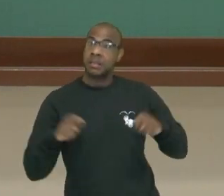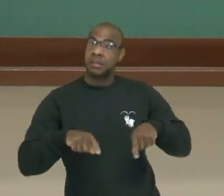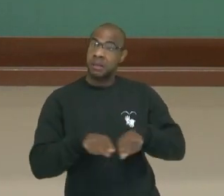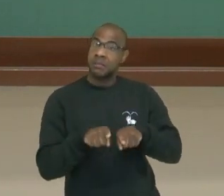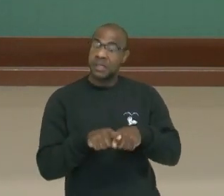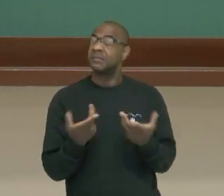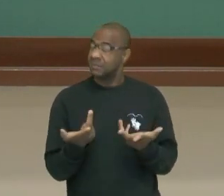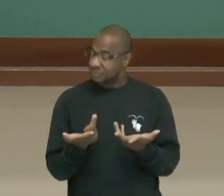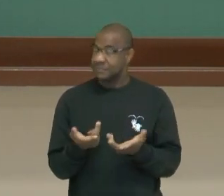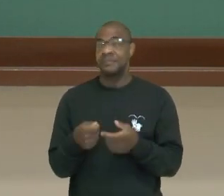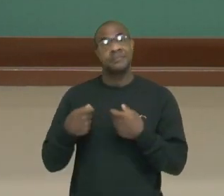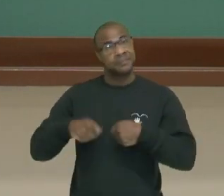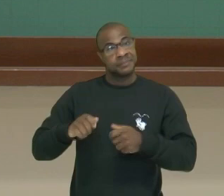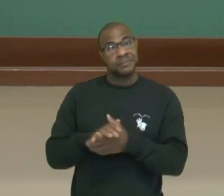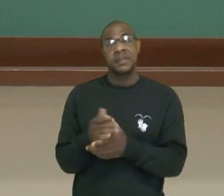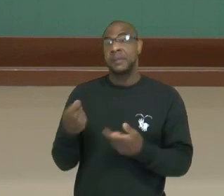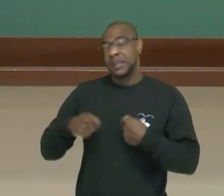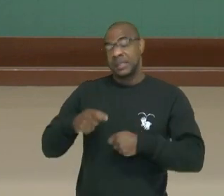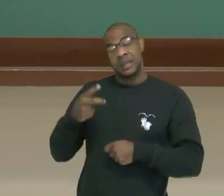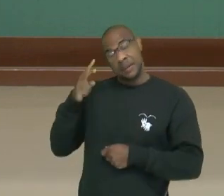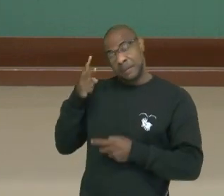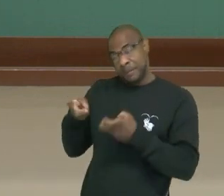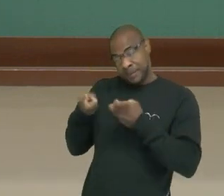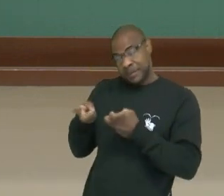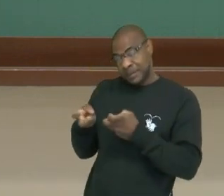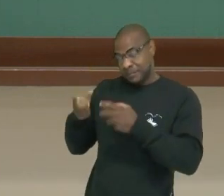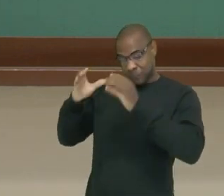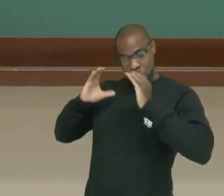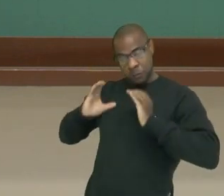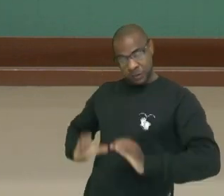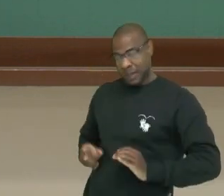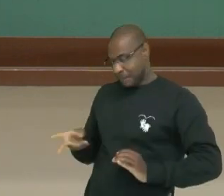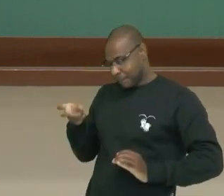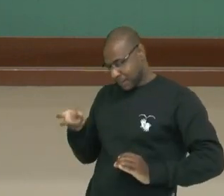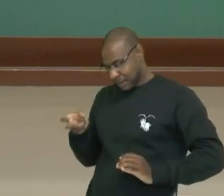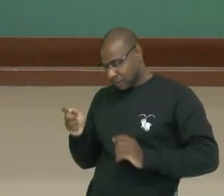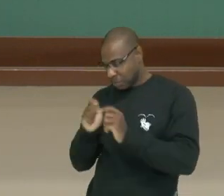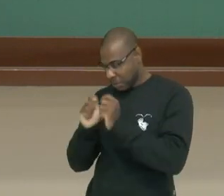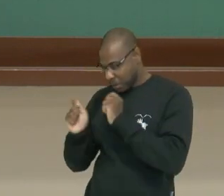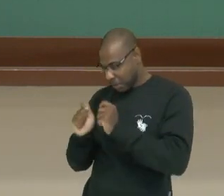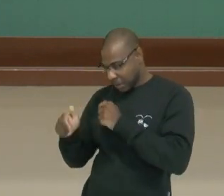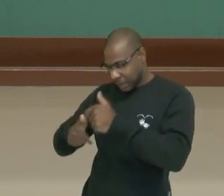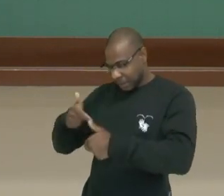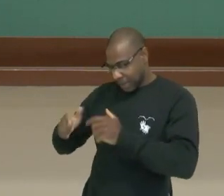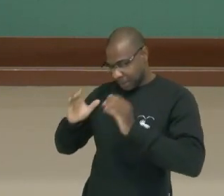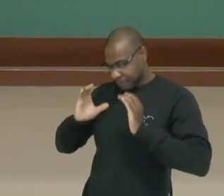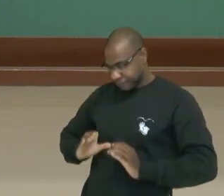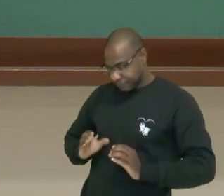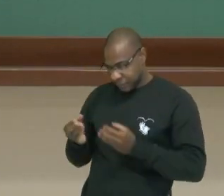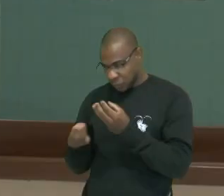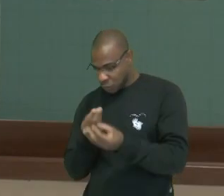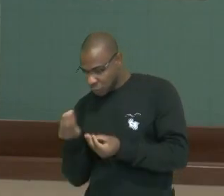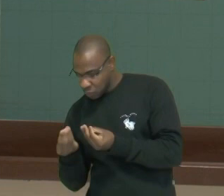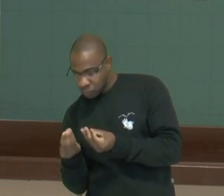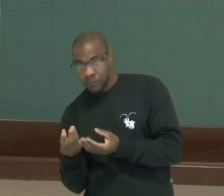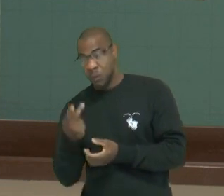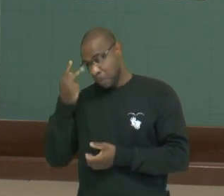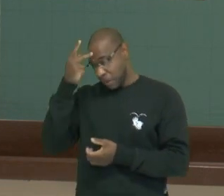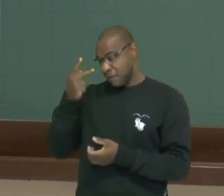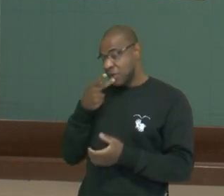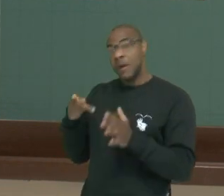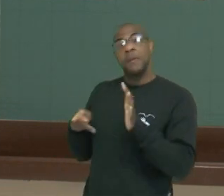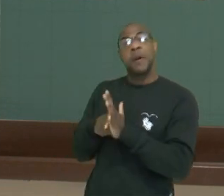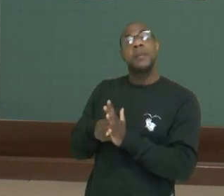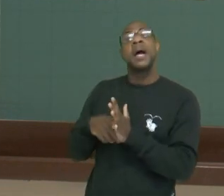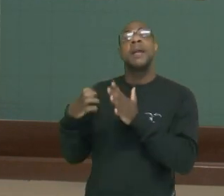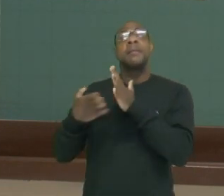habilidades e também do seu comportamento, se são adequados ao que a empresa está buscando. Outra informação,